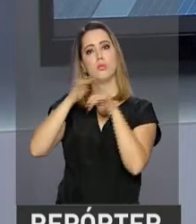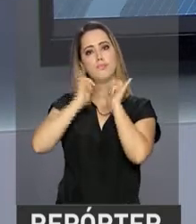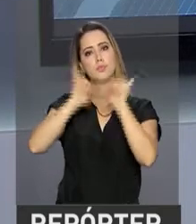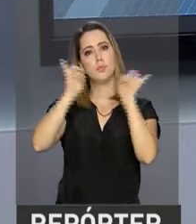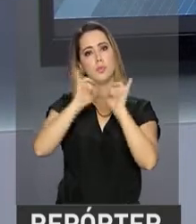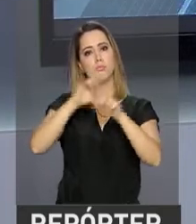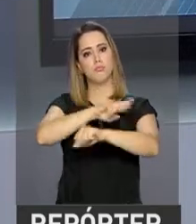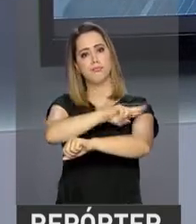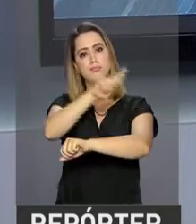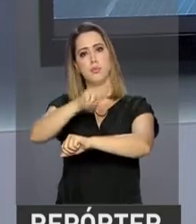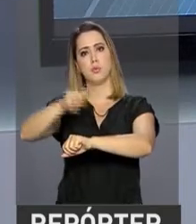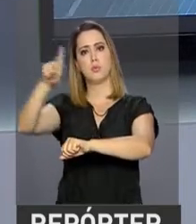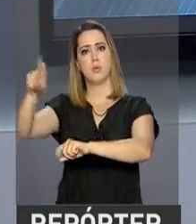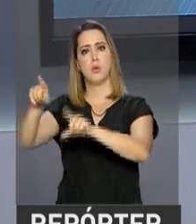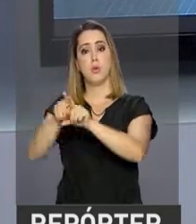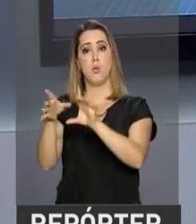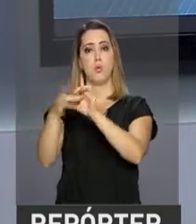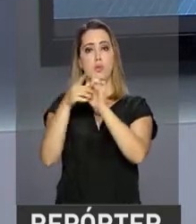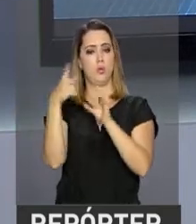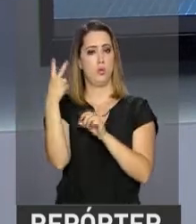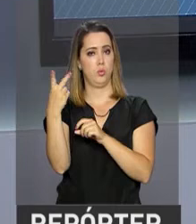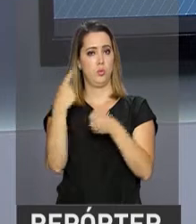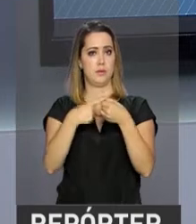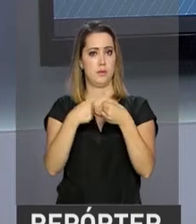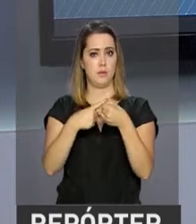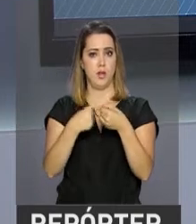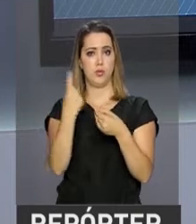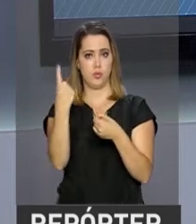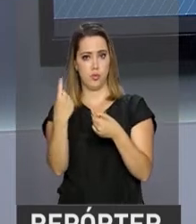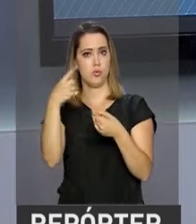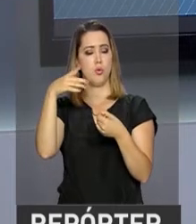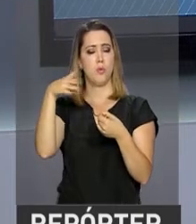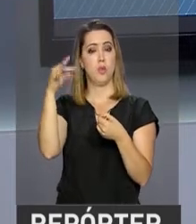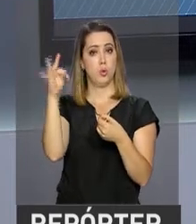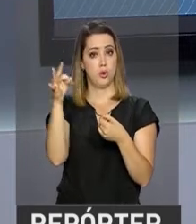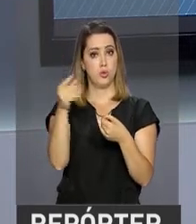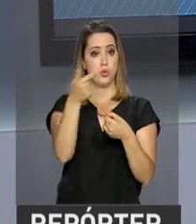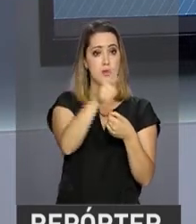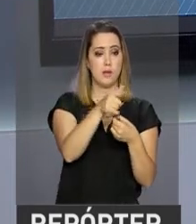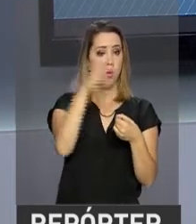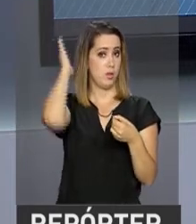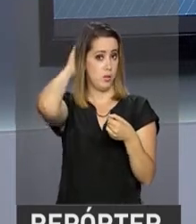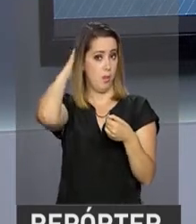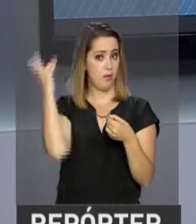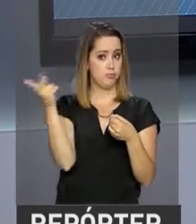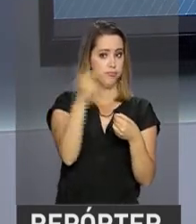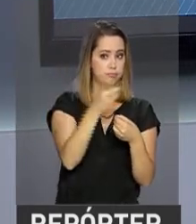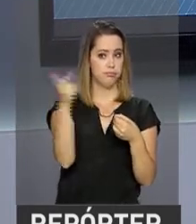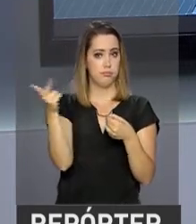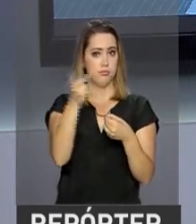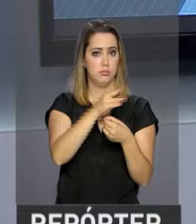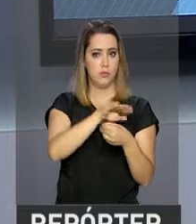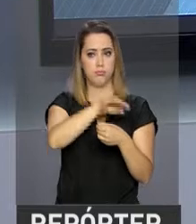da ponte que vai ligar a cidade de xambioá no tocantins a são geraldo do araguaia no pará o presidente visitou os dois municípios e